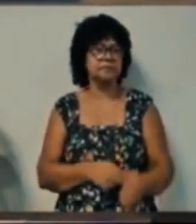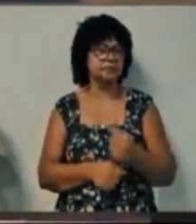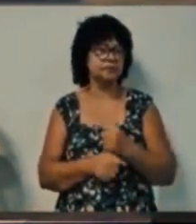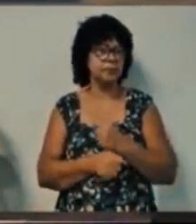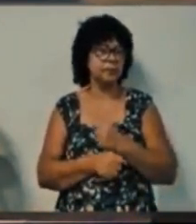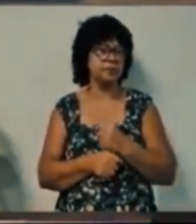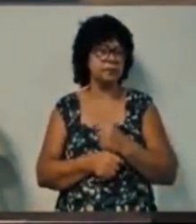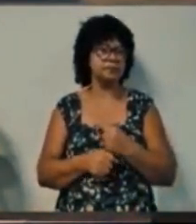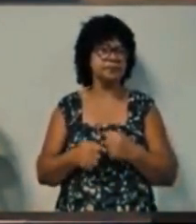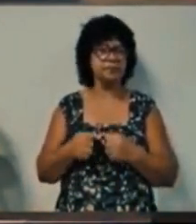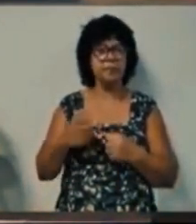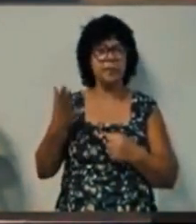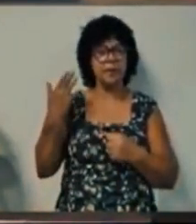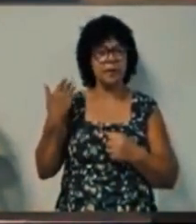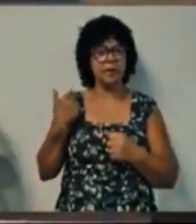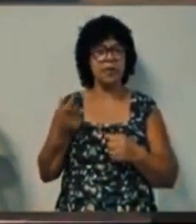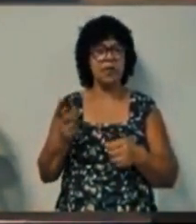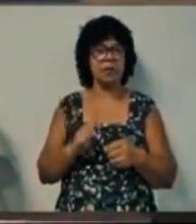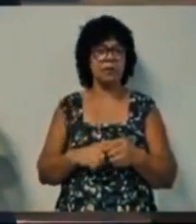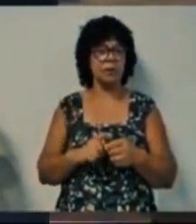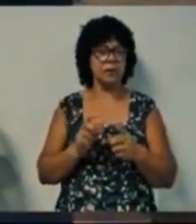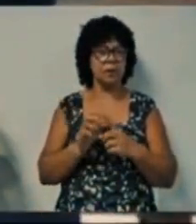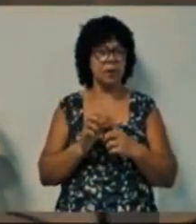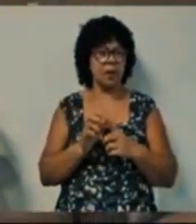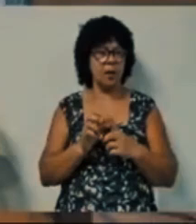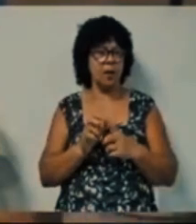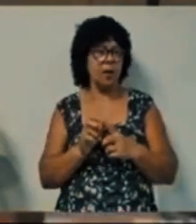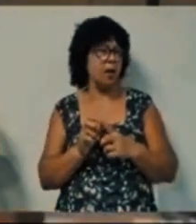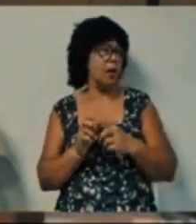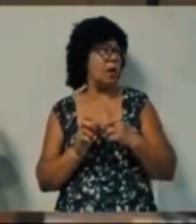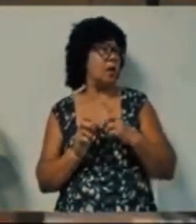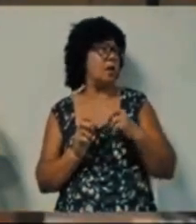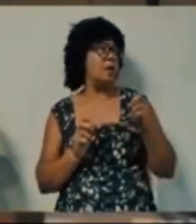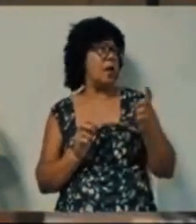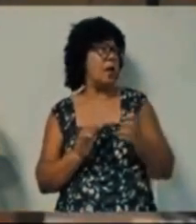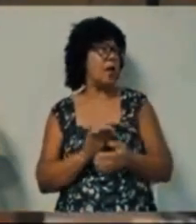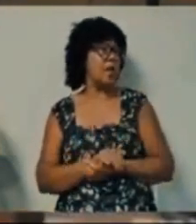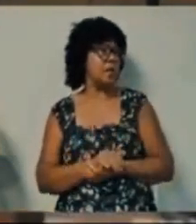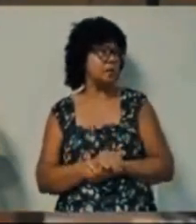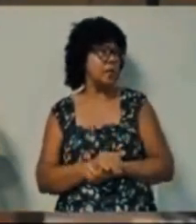da CUT. Temos que fazer alguma coisa. Ninguém está vendendo nada.